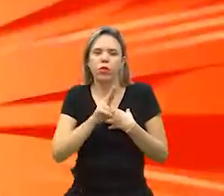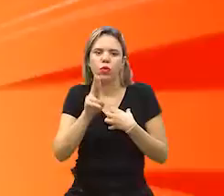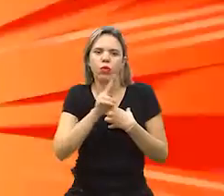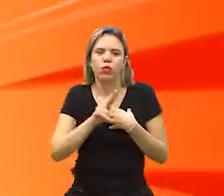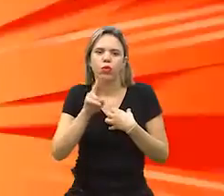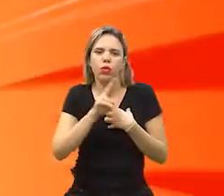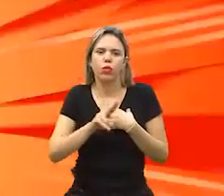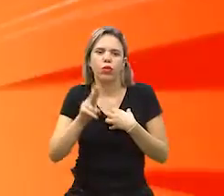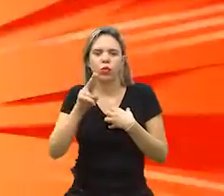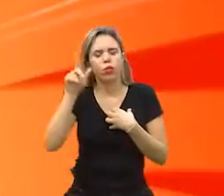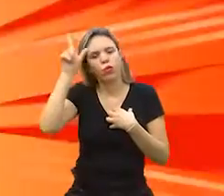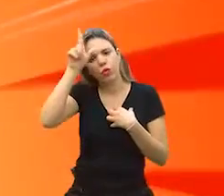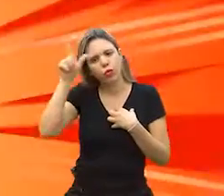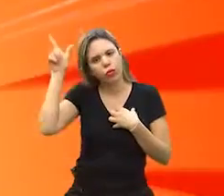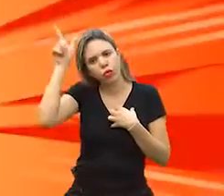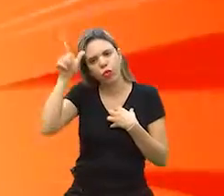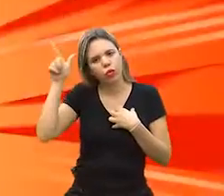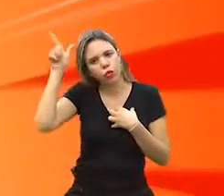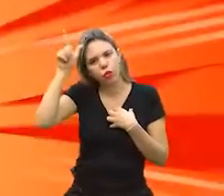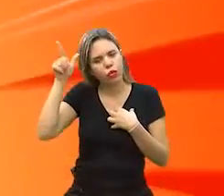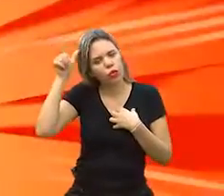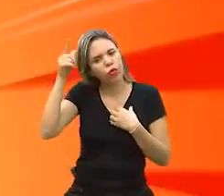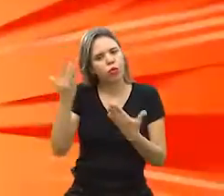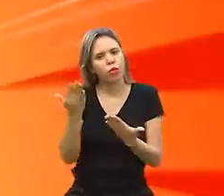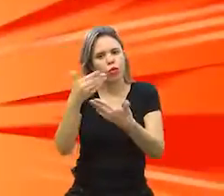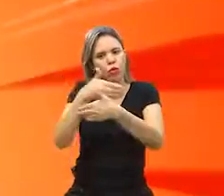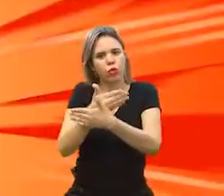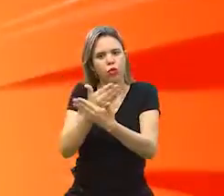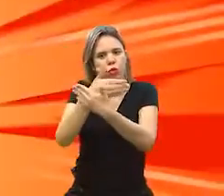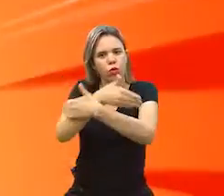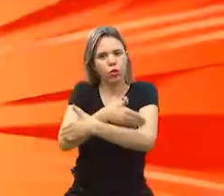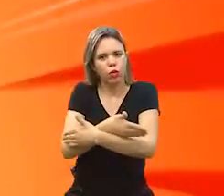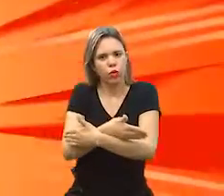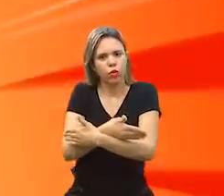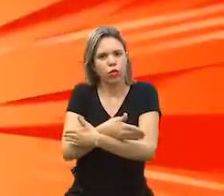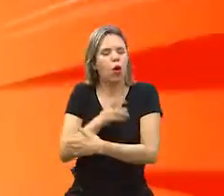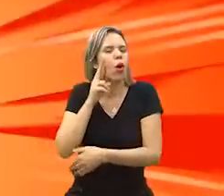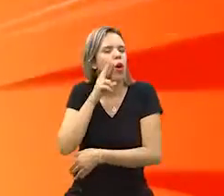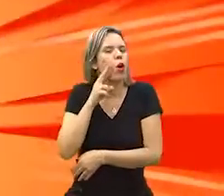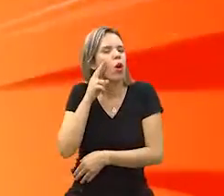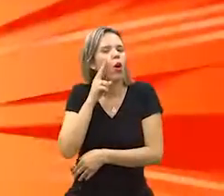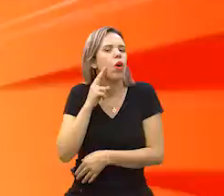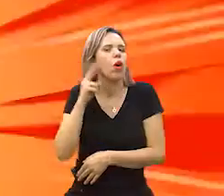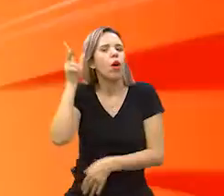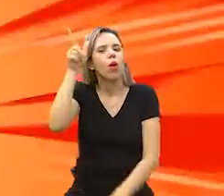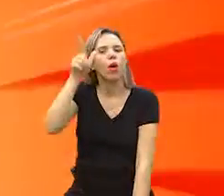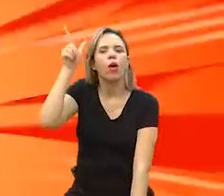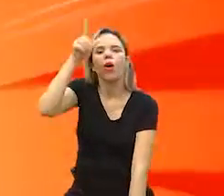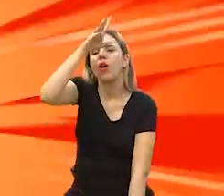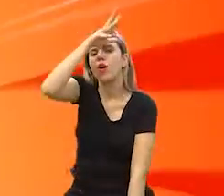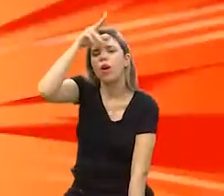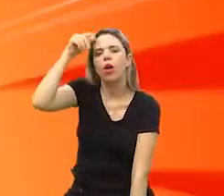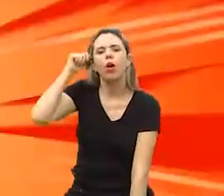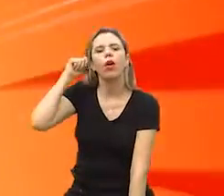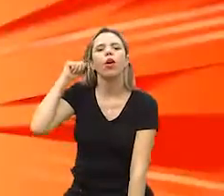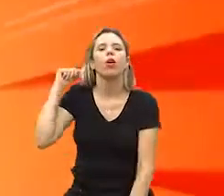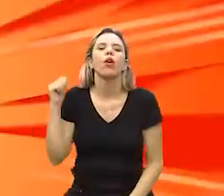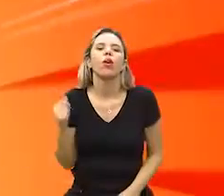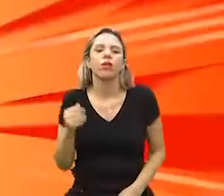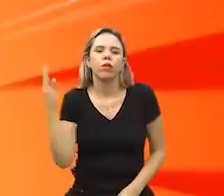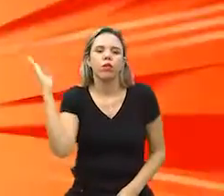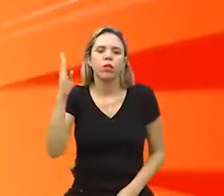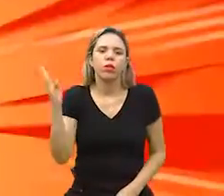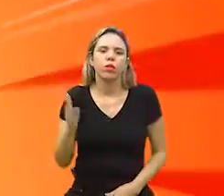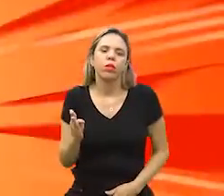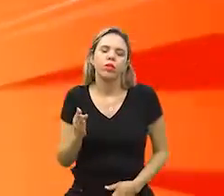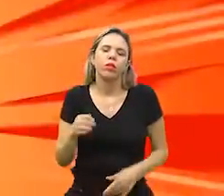fundo a lenda do boto cor-de-rosa, né? Uma lenda amazônica, uma lenda do norte do Brasil, e mescla